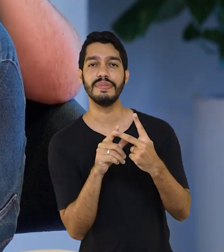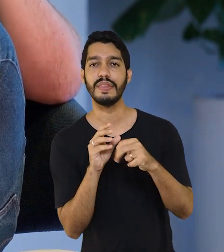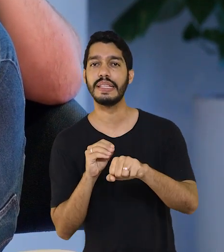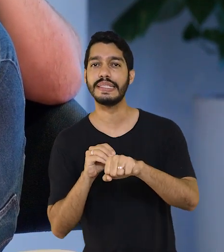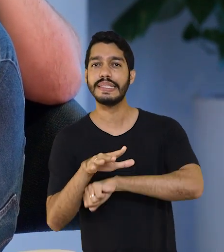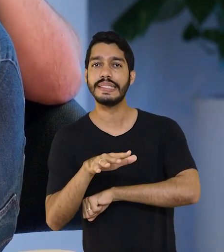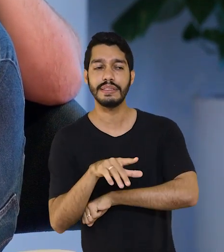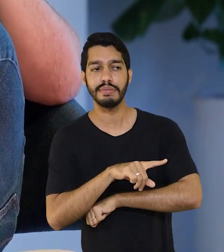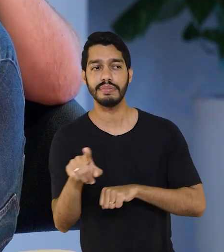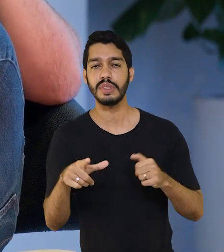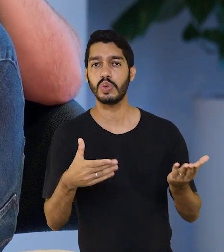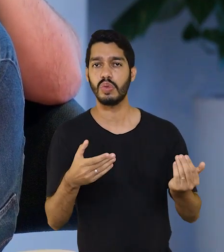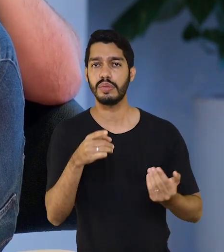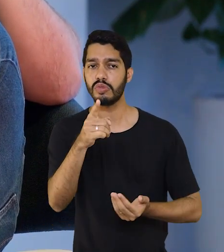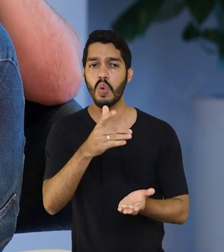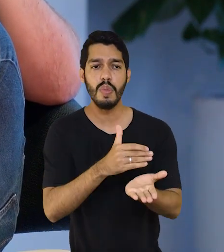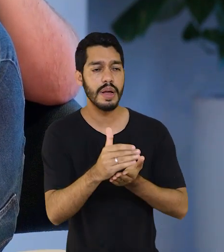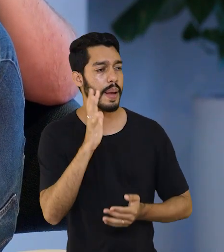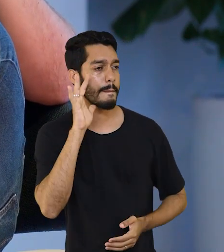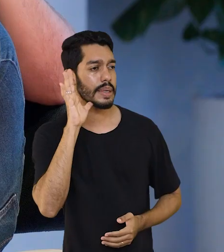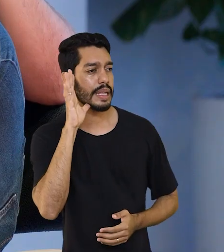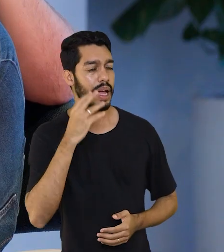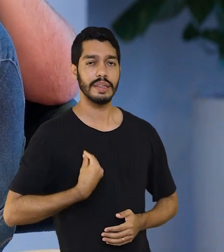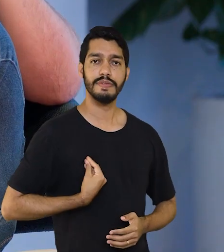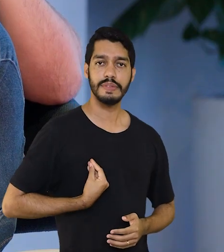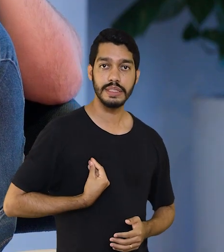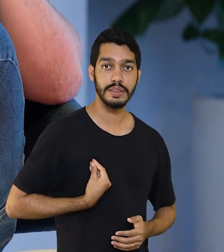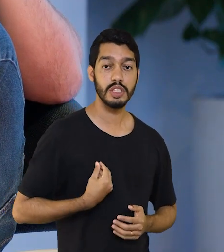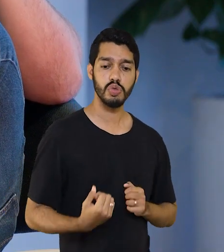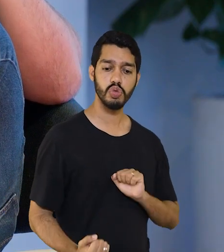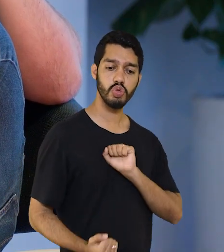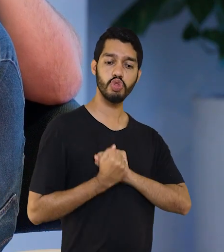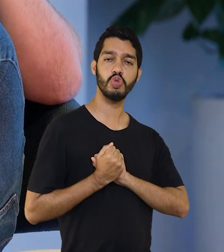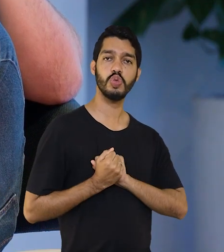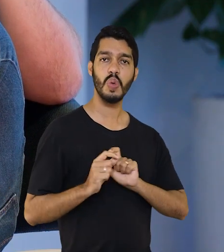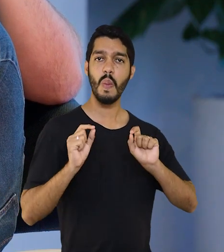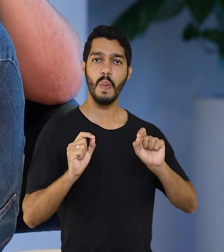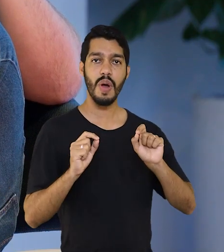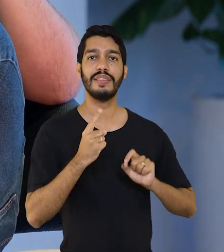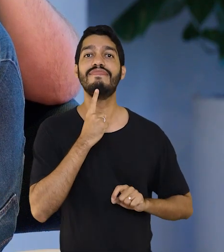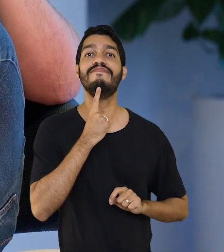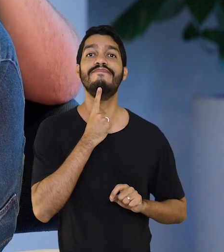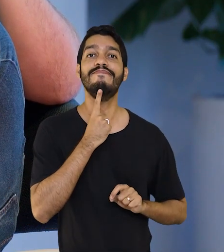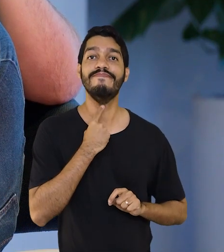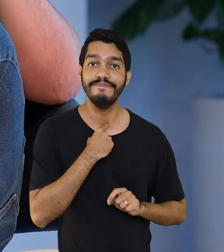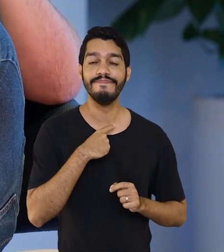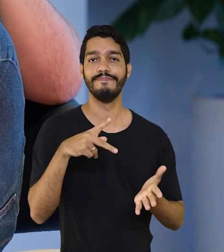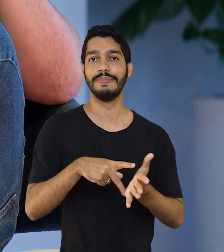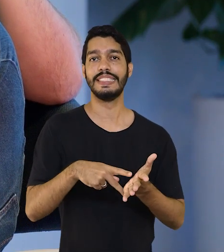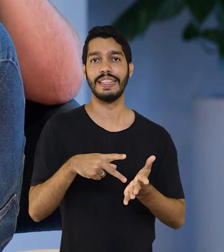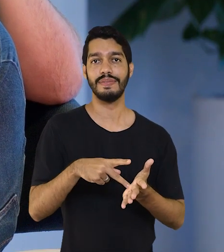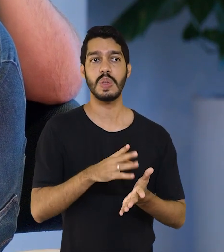você entra um pouco nesse jeito de pensar, nesse jeito de encarar a vida, o que vem junto com isso é uma vontade